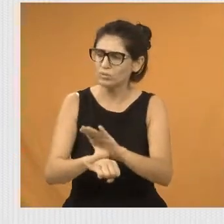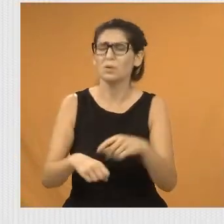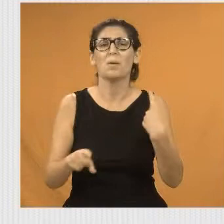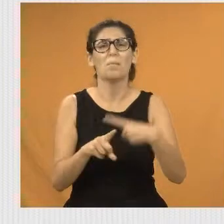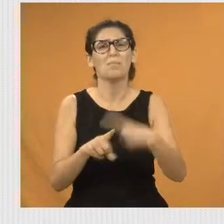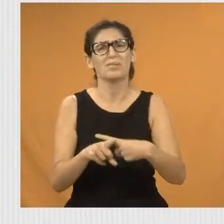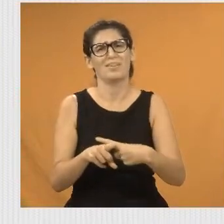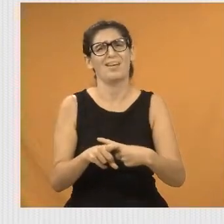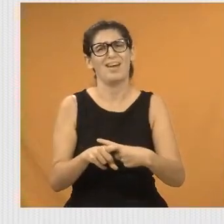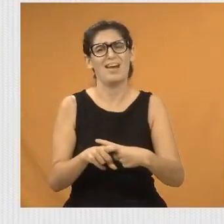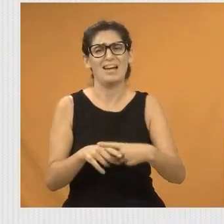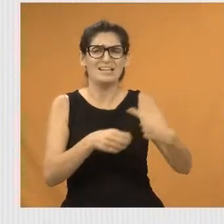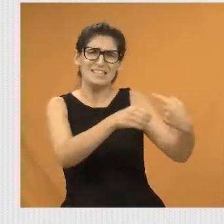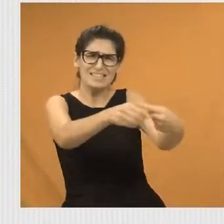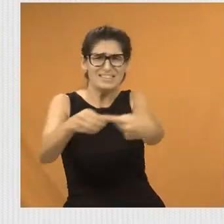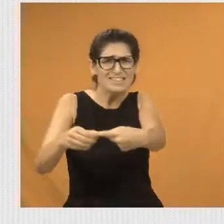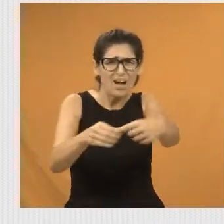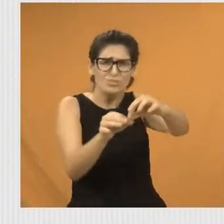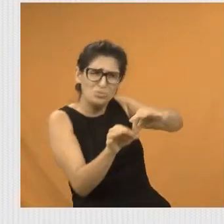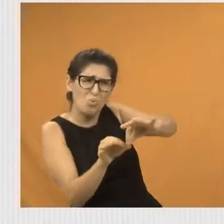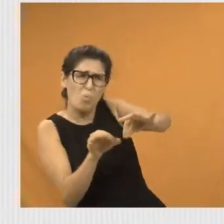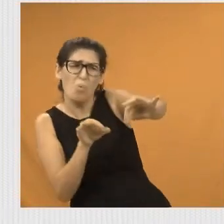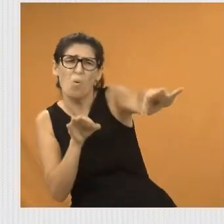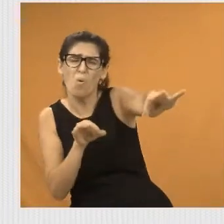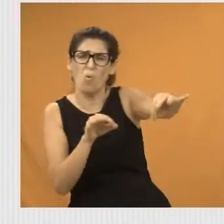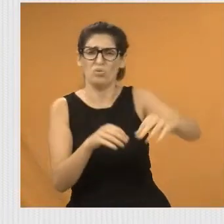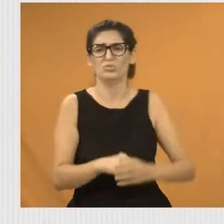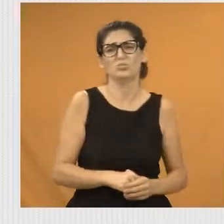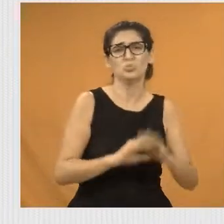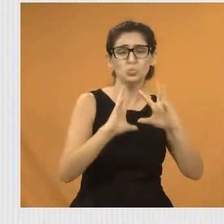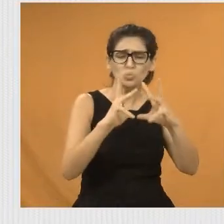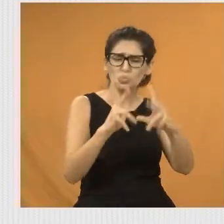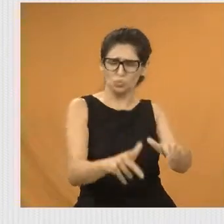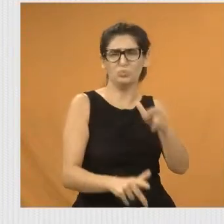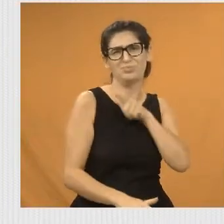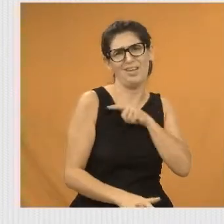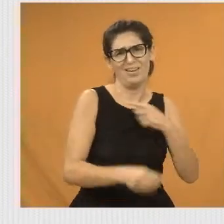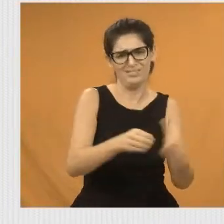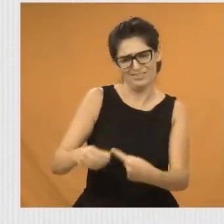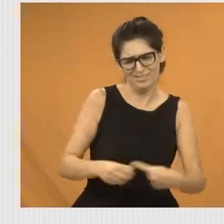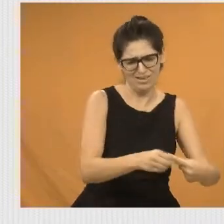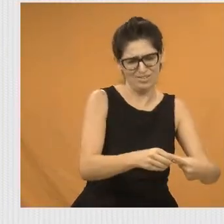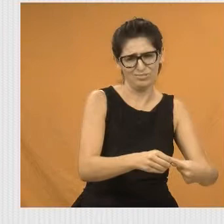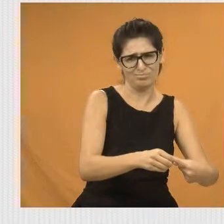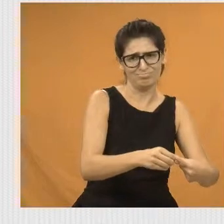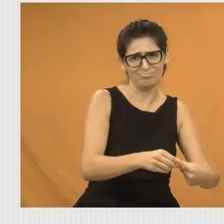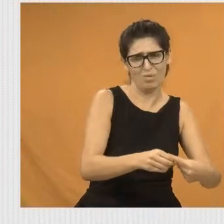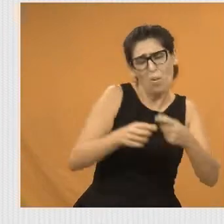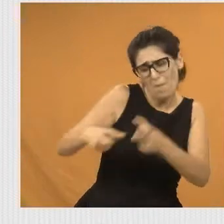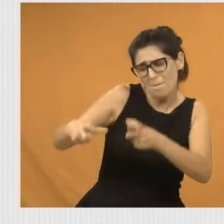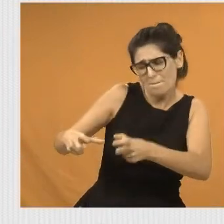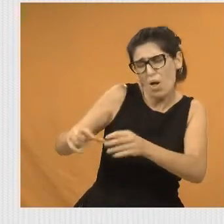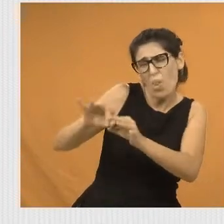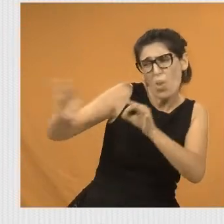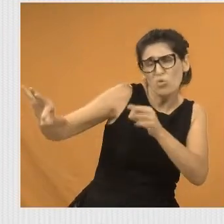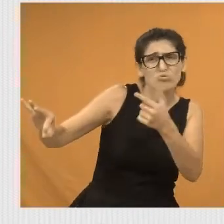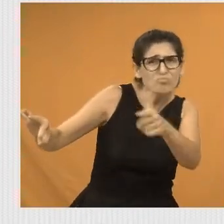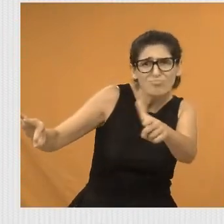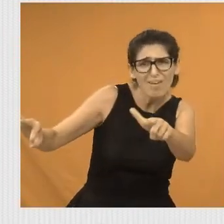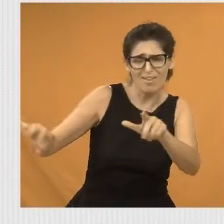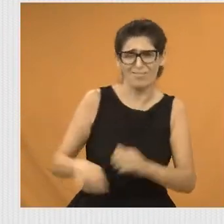lá na cidade. A cidade tem tudo aqui, nós não temos nada. Então eu peço para o senhor ajudar a gente com os